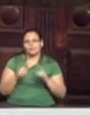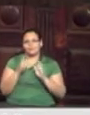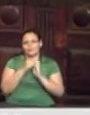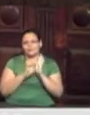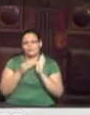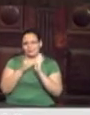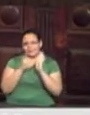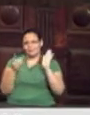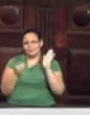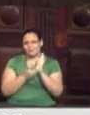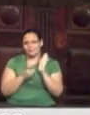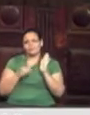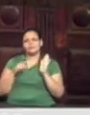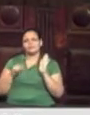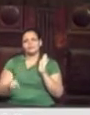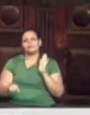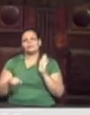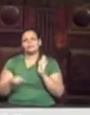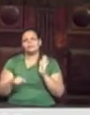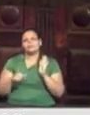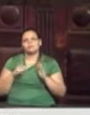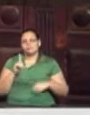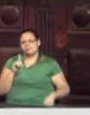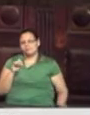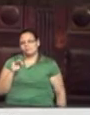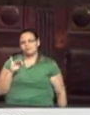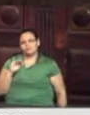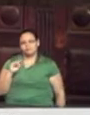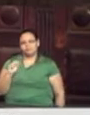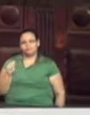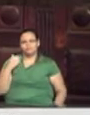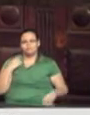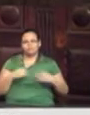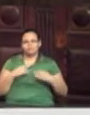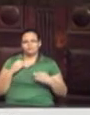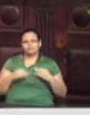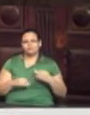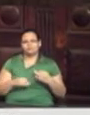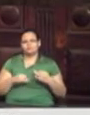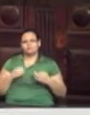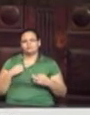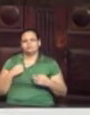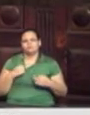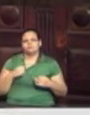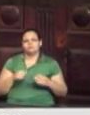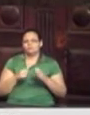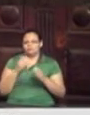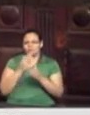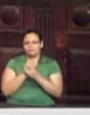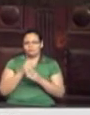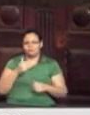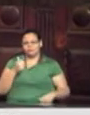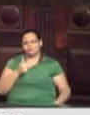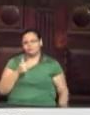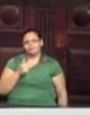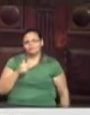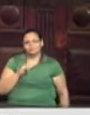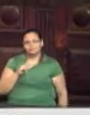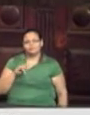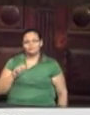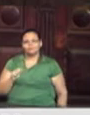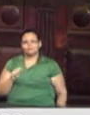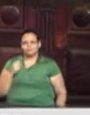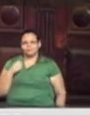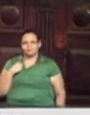E a Defensoria ajuizou uma ação civil pública em primeira instância. A